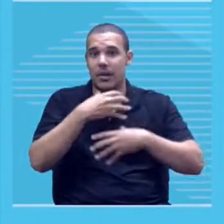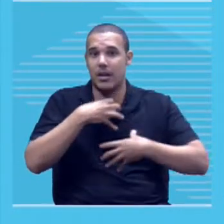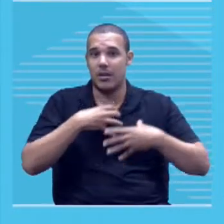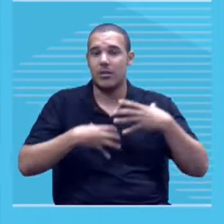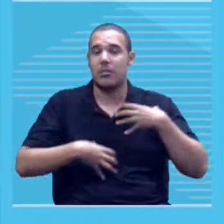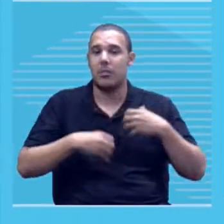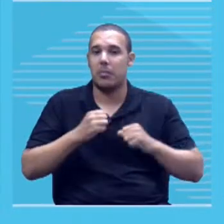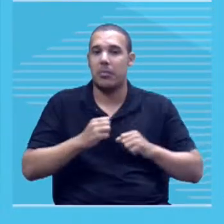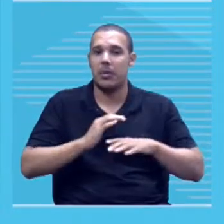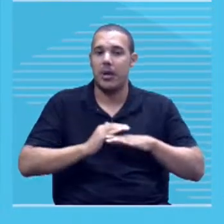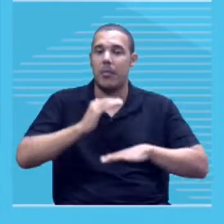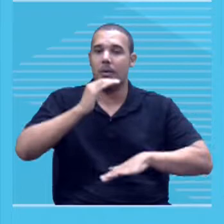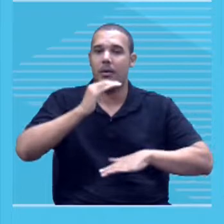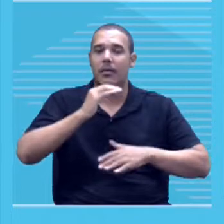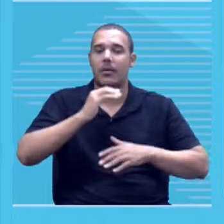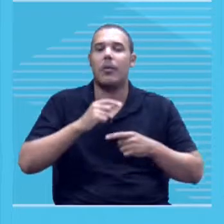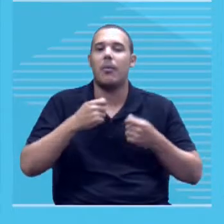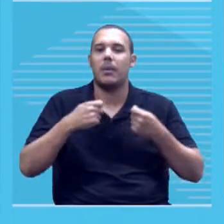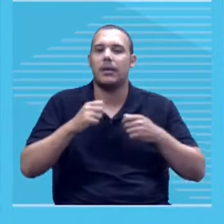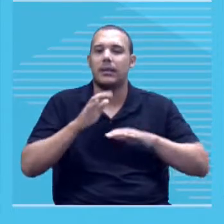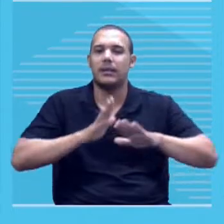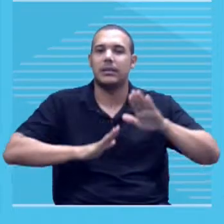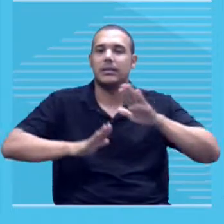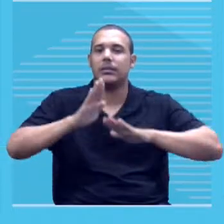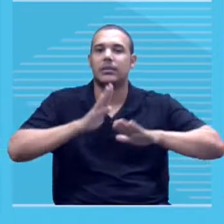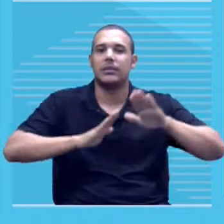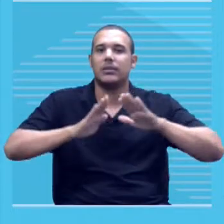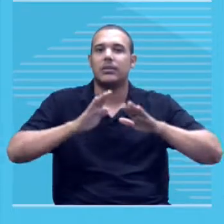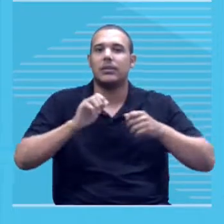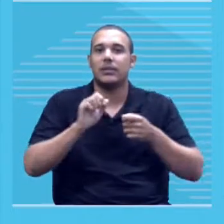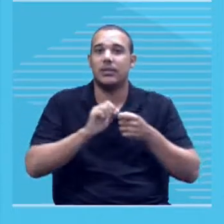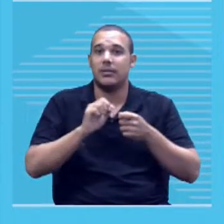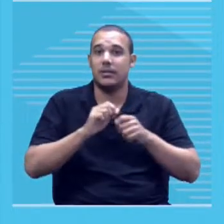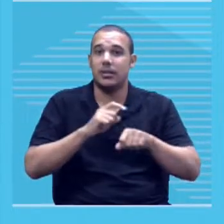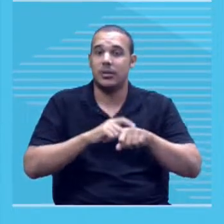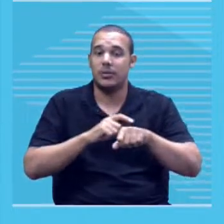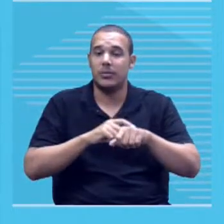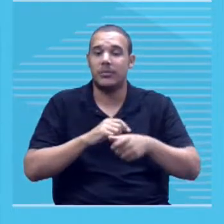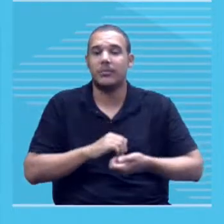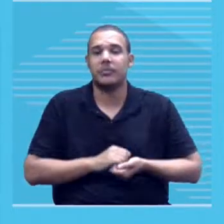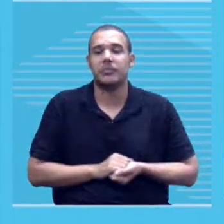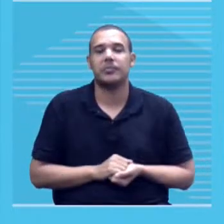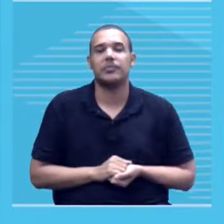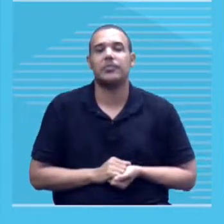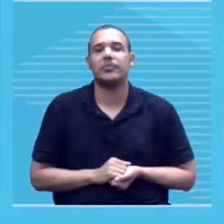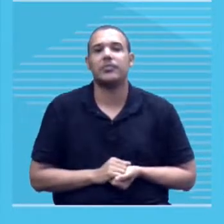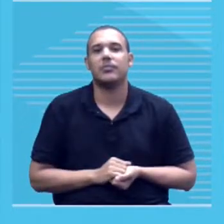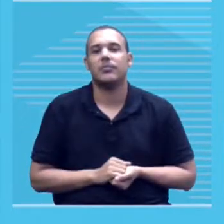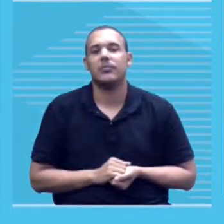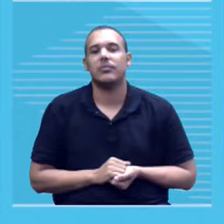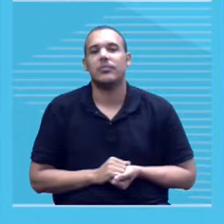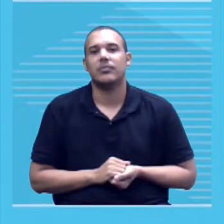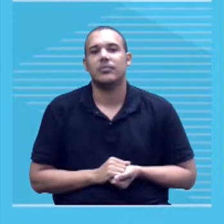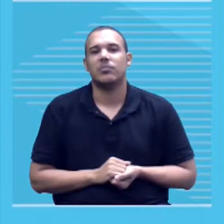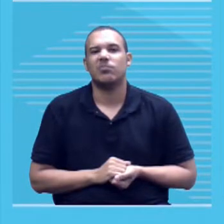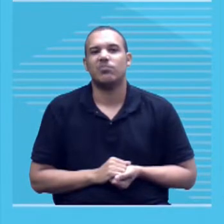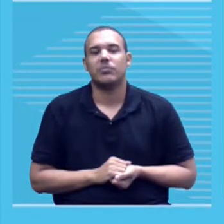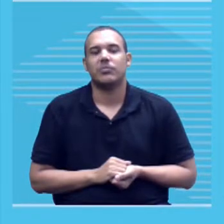cresce muito. Então você tem que ter muito cuidado sobre o que você está fazendo naquela situação, tá bom? E aí quando isso